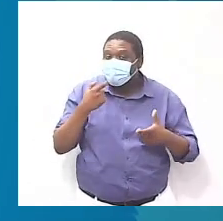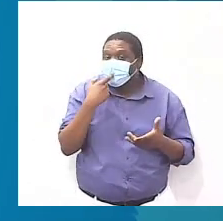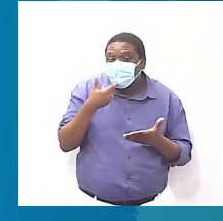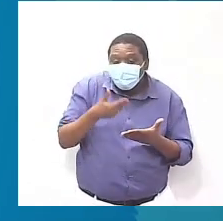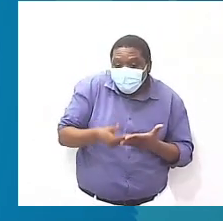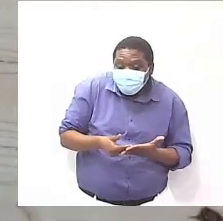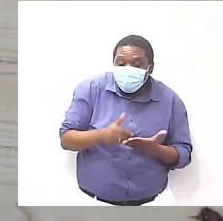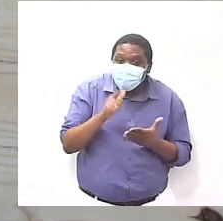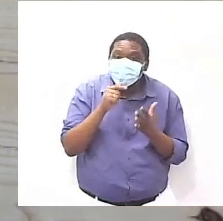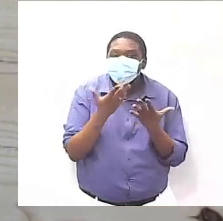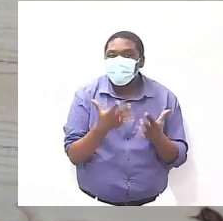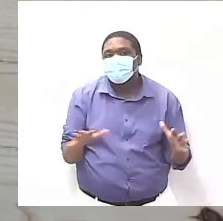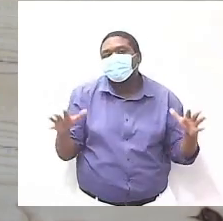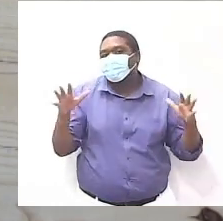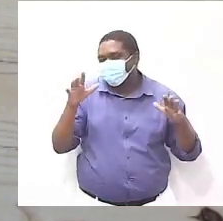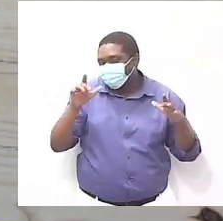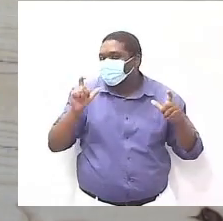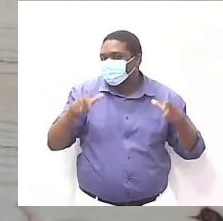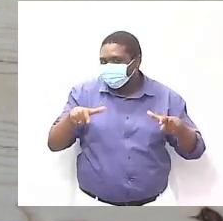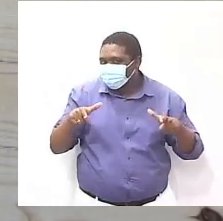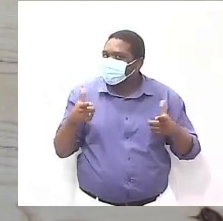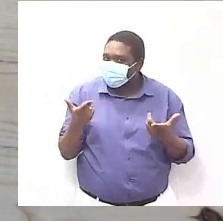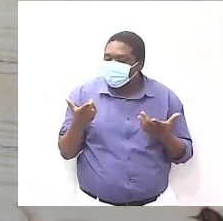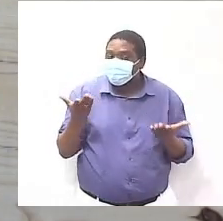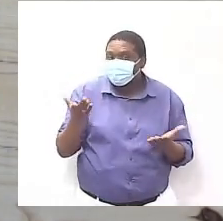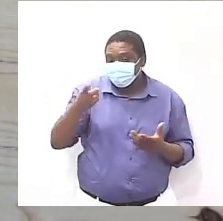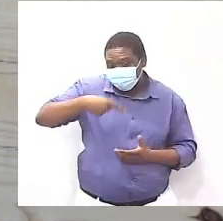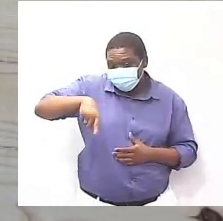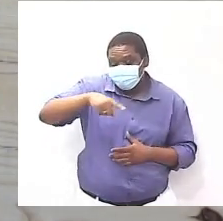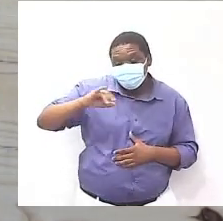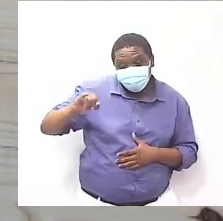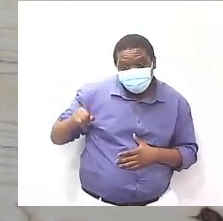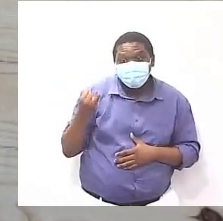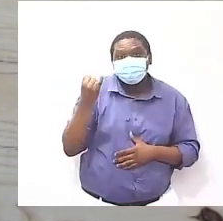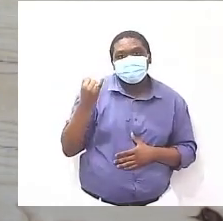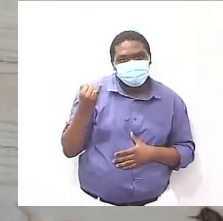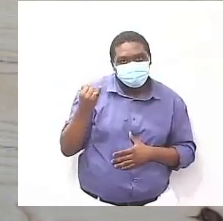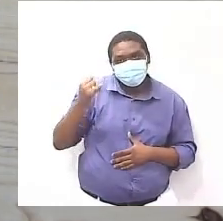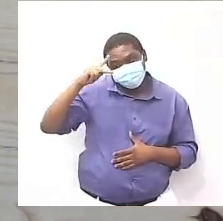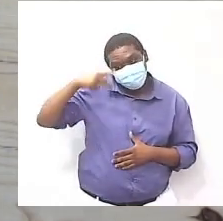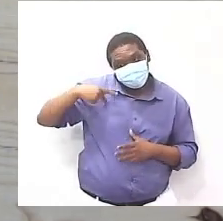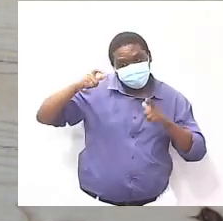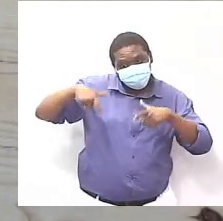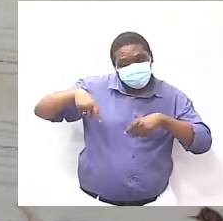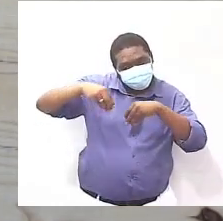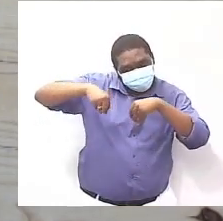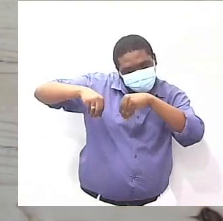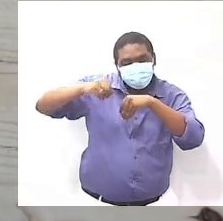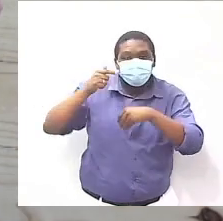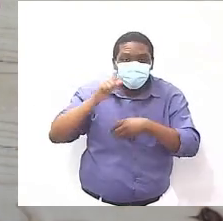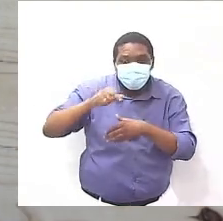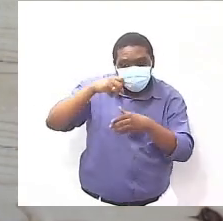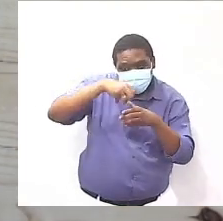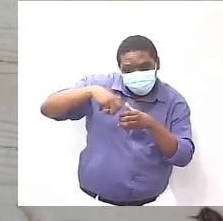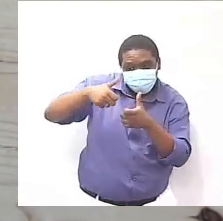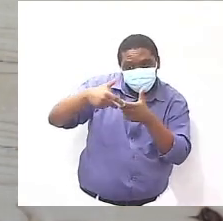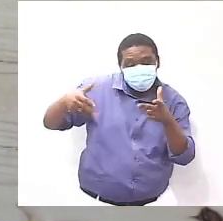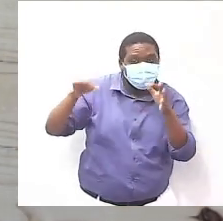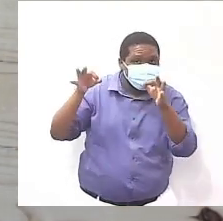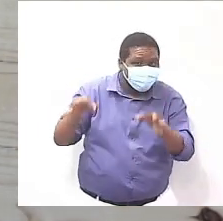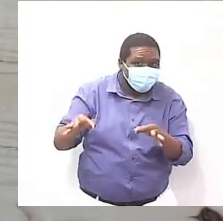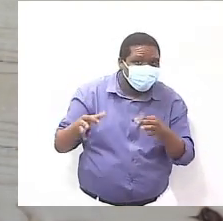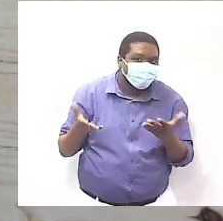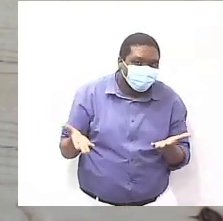às margens dos rios, né? Eles aproveitavam a própria terra úmida para plantar o que era correto, ou